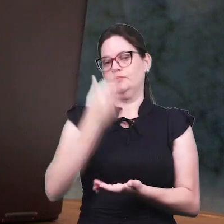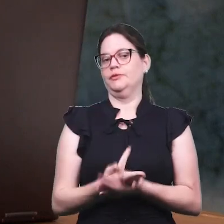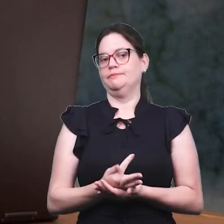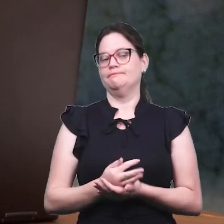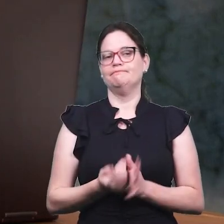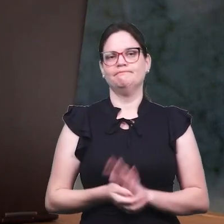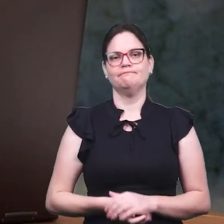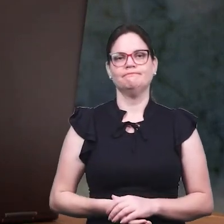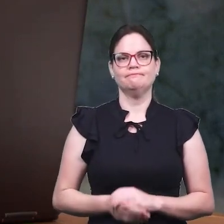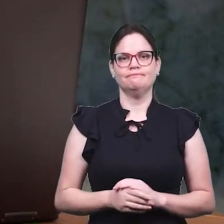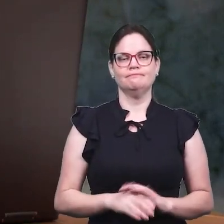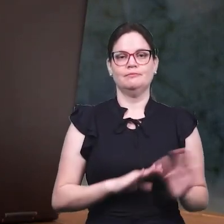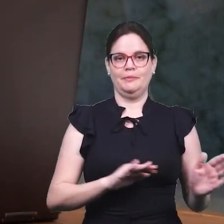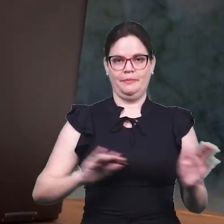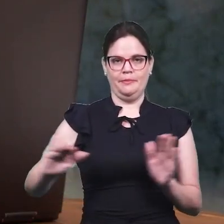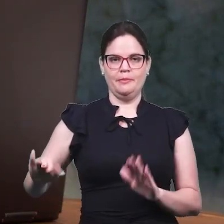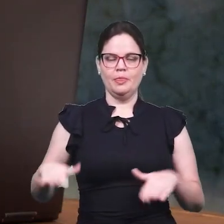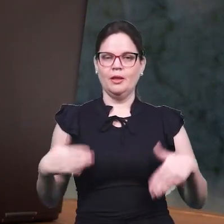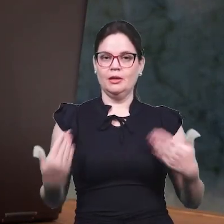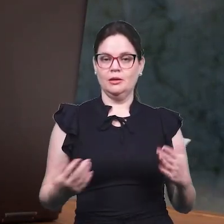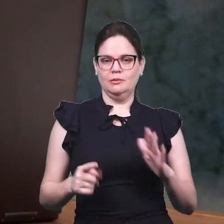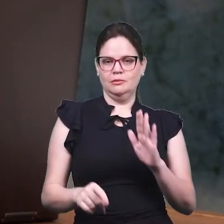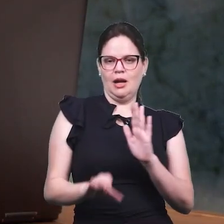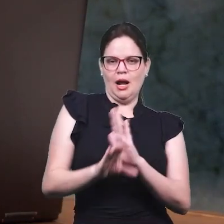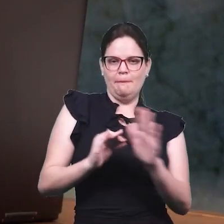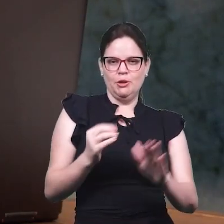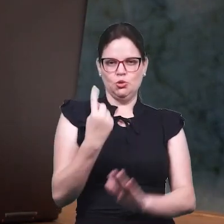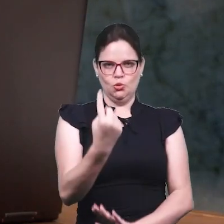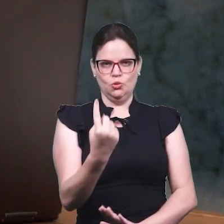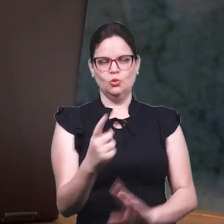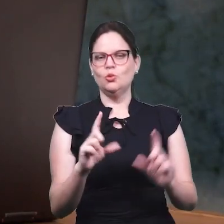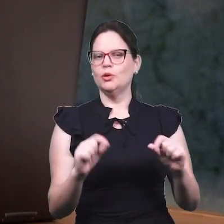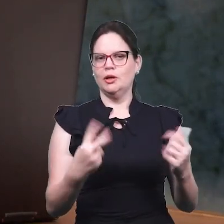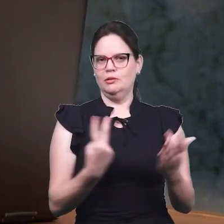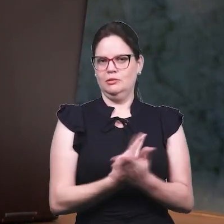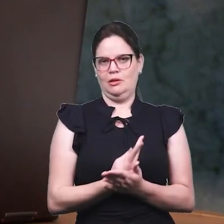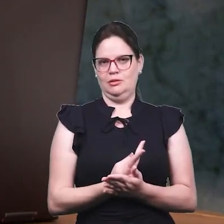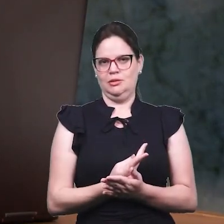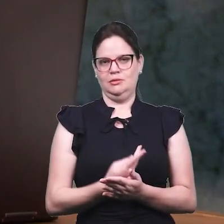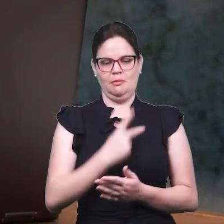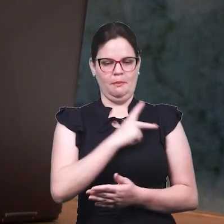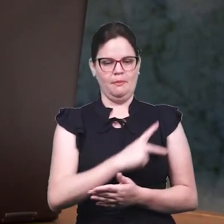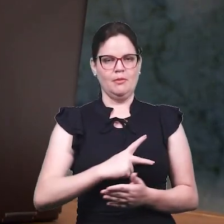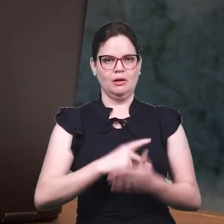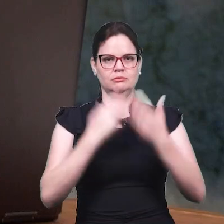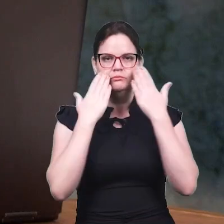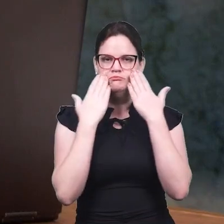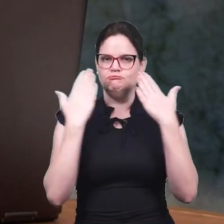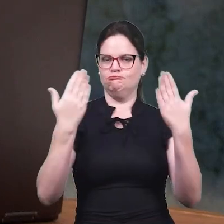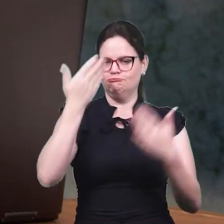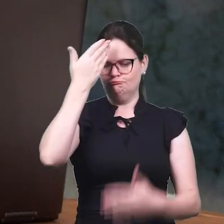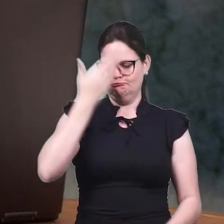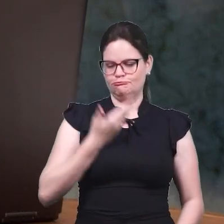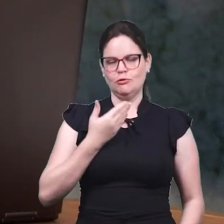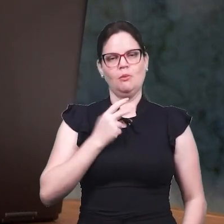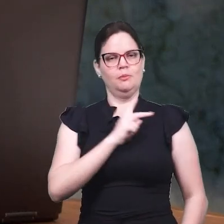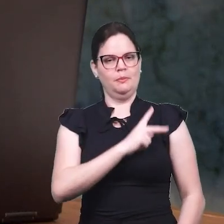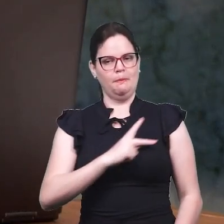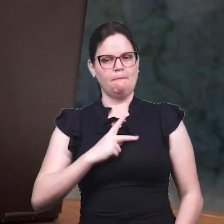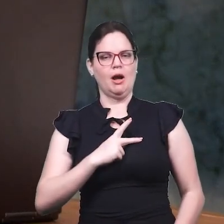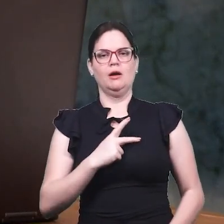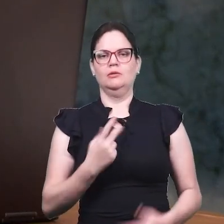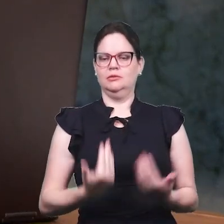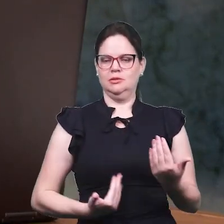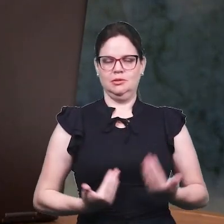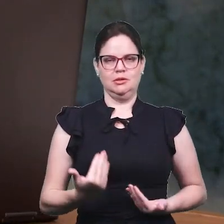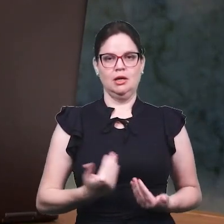basicamente, Paulo, ele se apresenta e apresenta também, eles já tiveram uma experiência